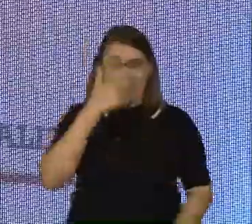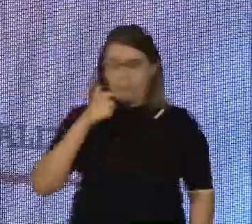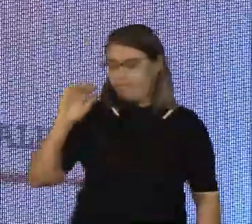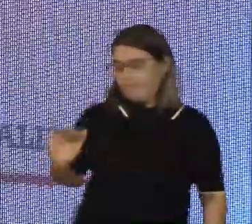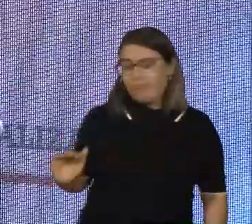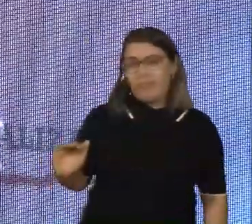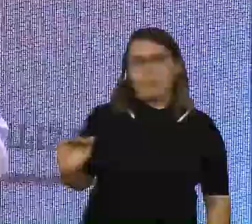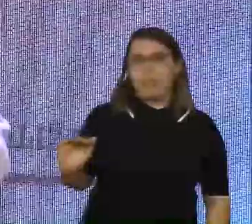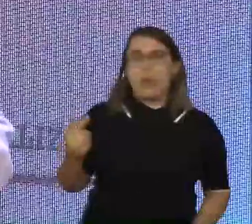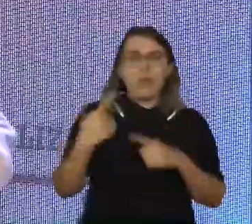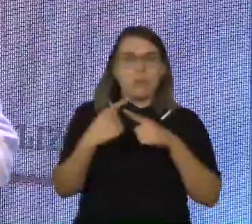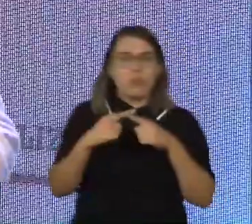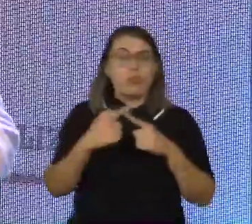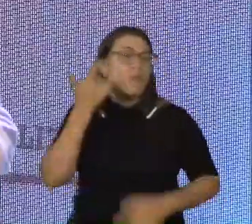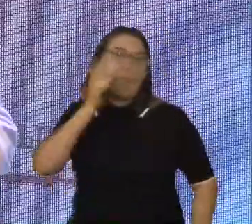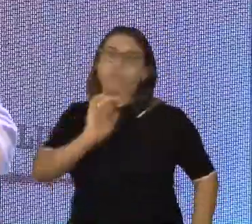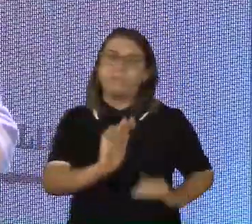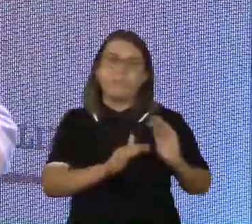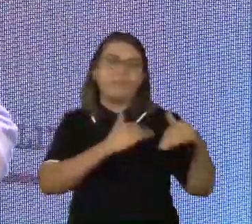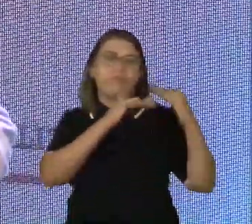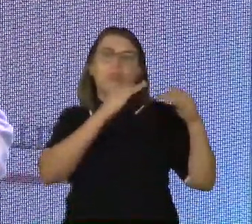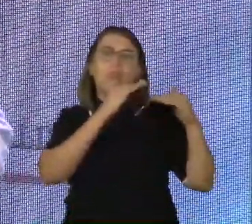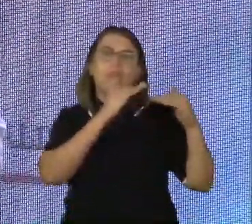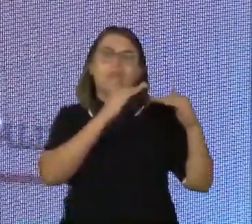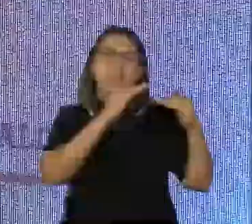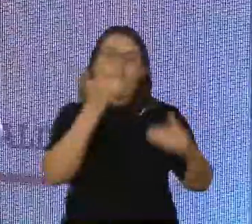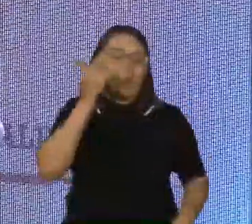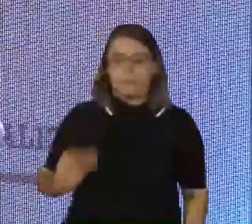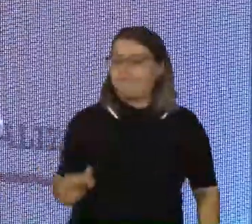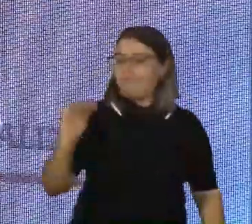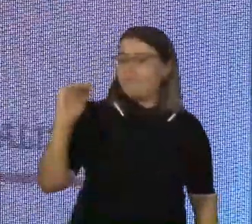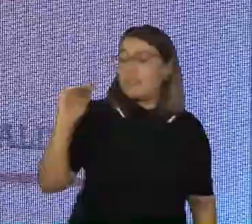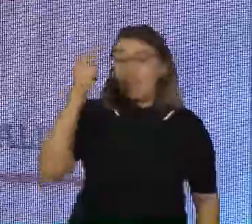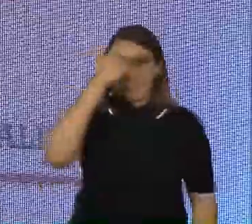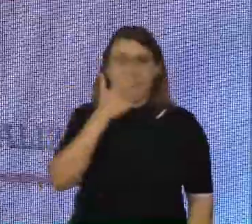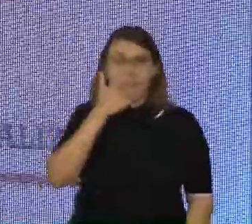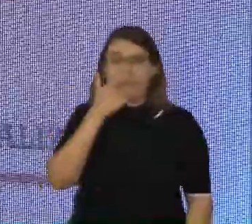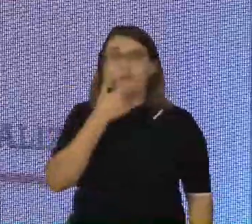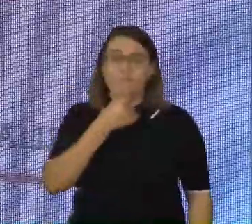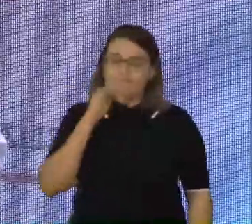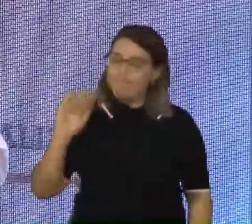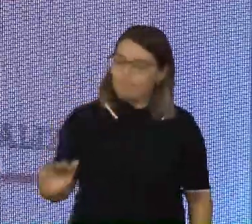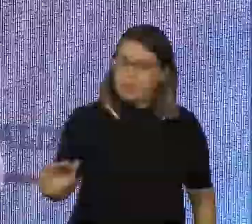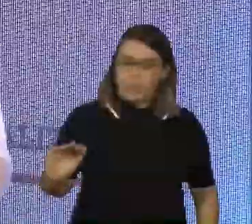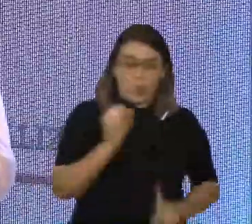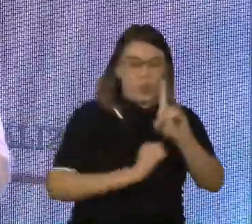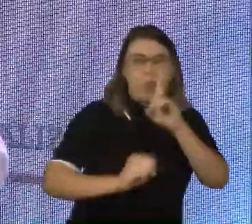é uma deficiência no crescimento, que deixa o indivíduo com uma estatura abaixo da média da